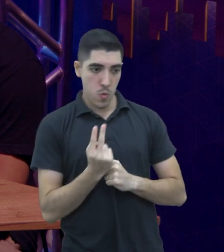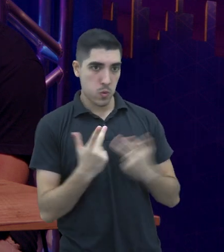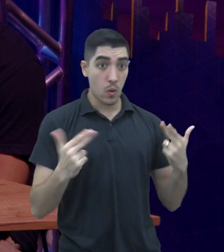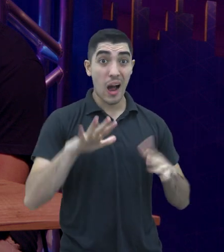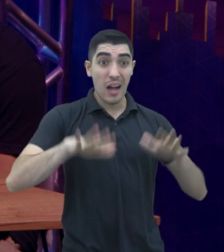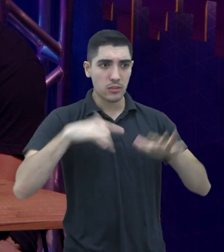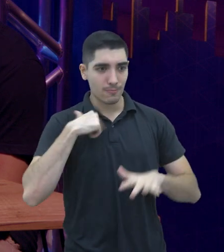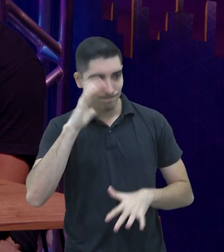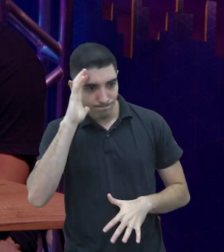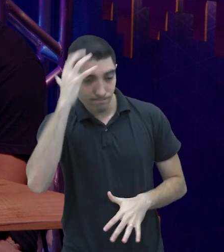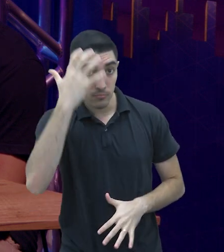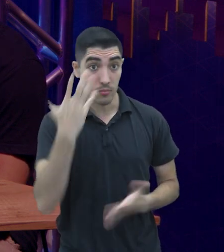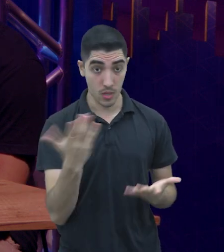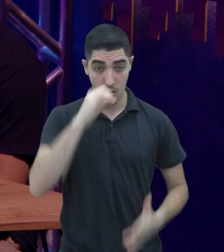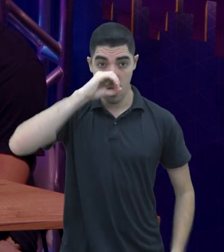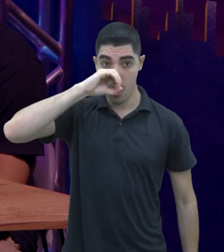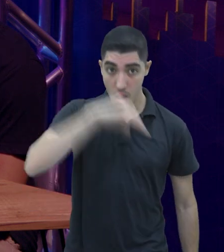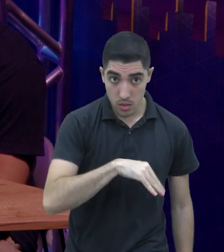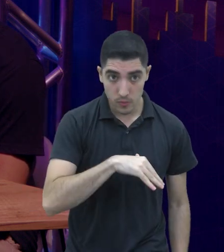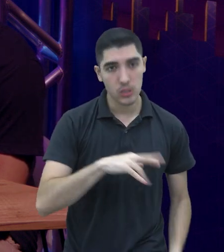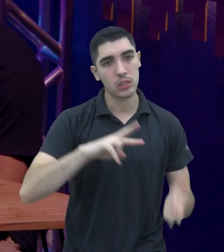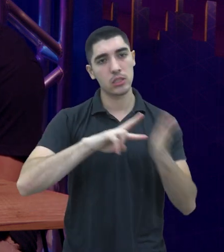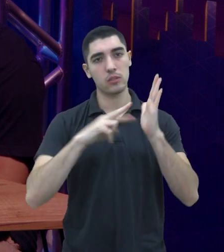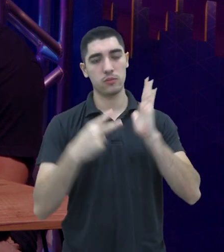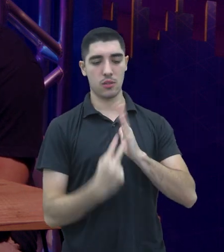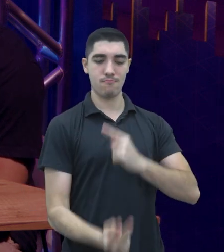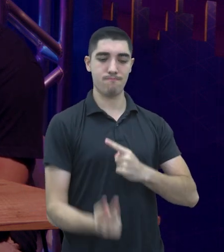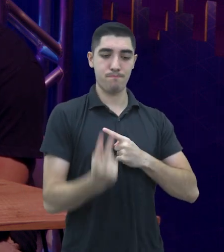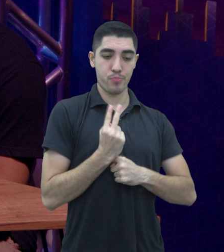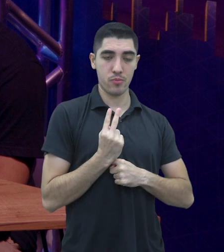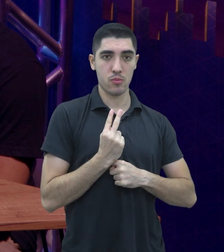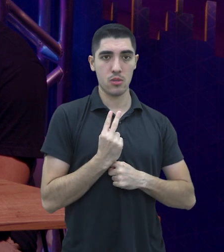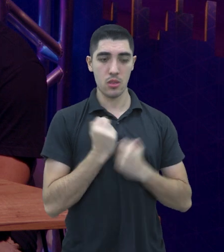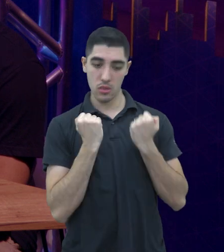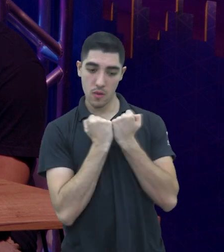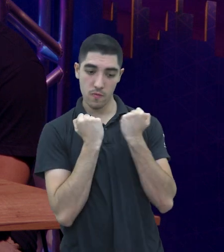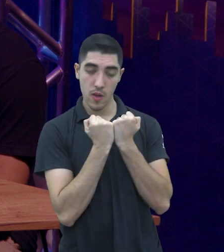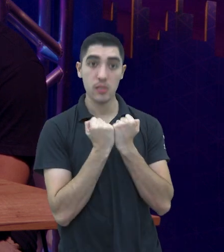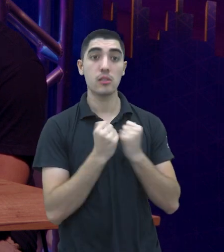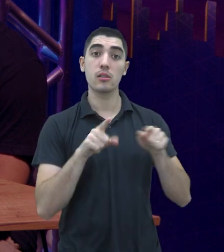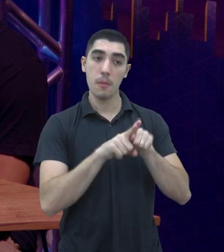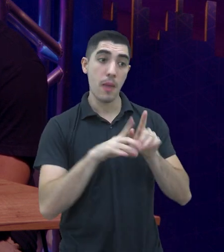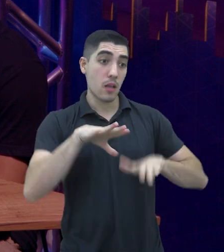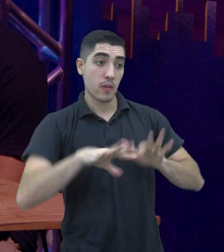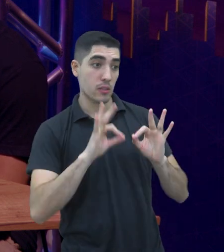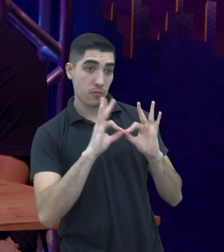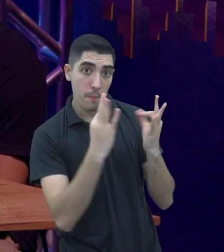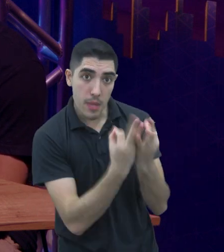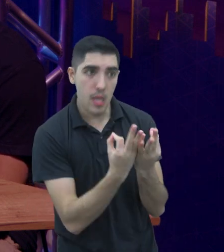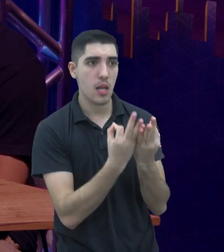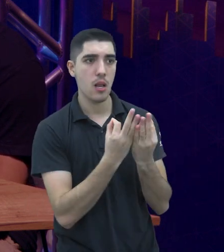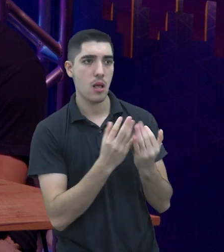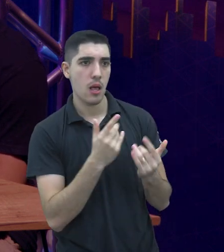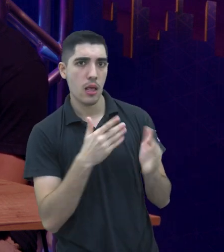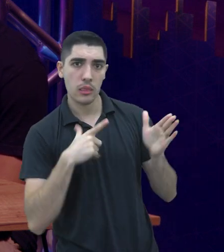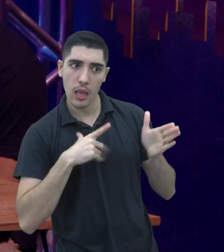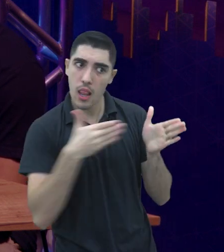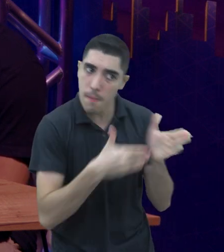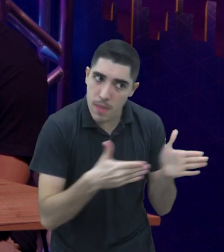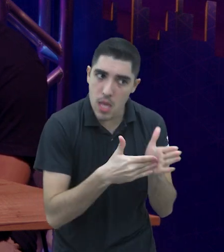de processos decisórios. A agressividade é uma forma de nos protegermos, de dar limites em família ou no